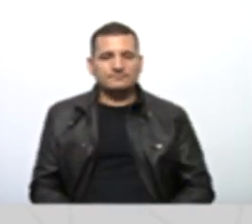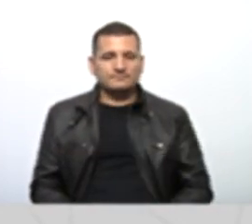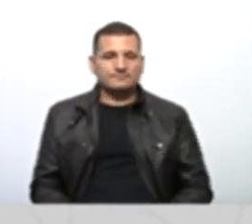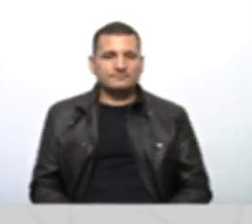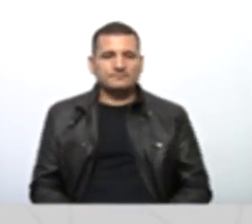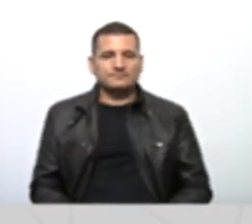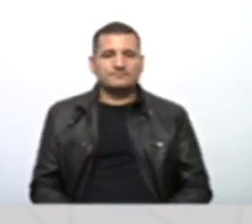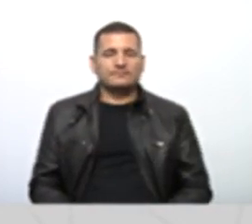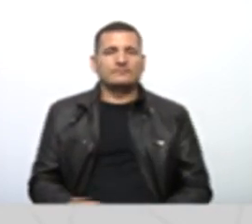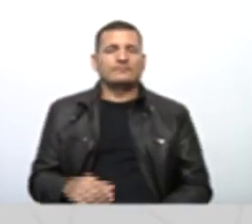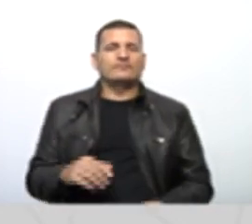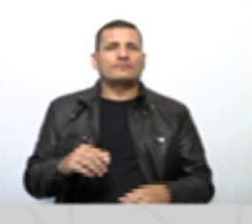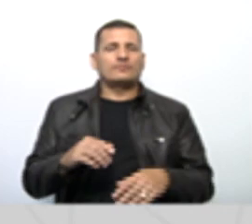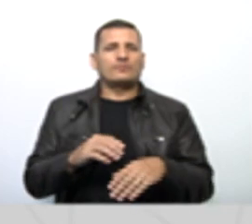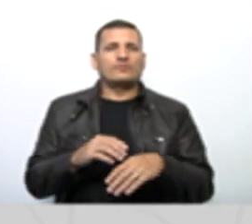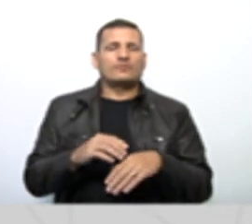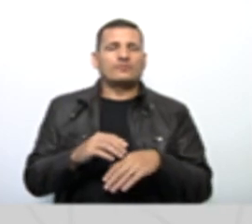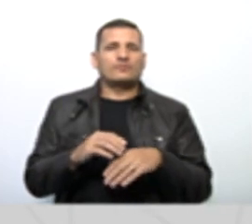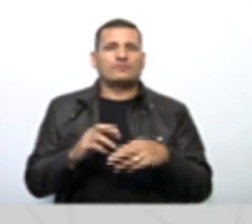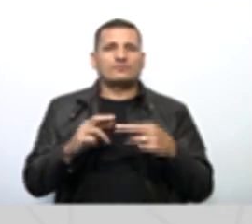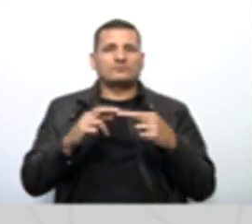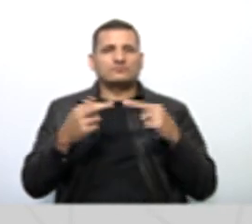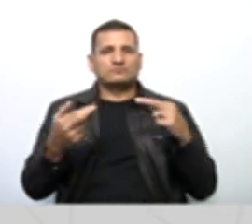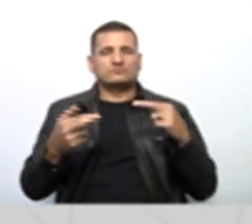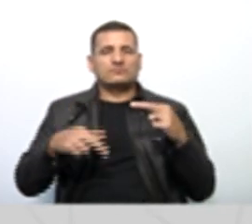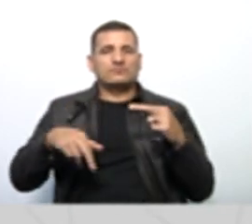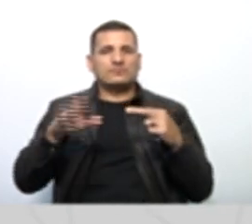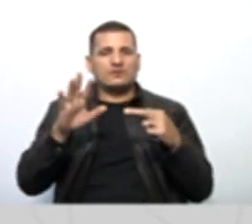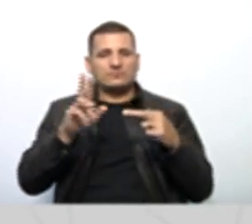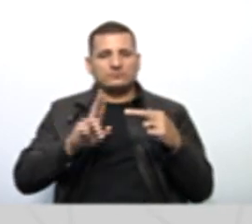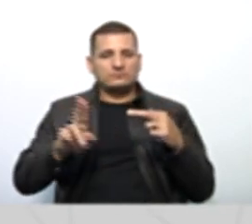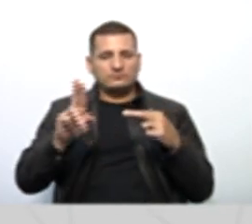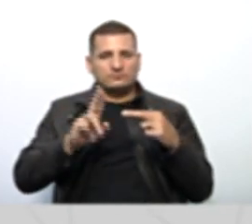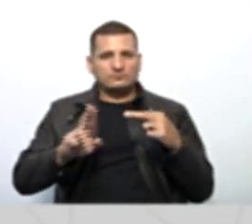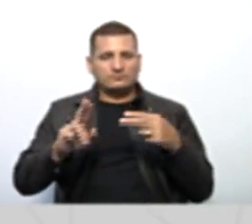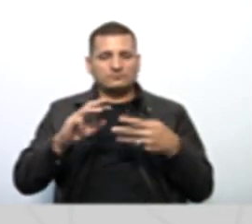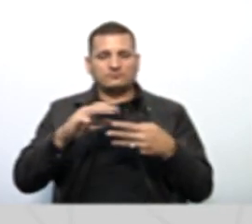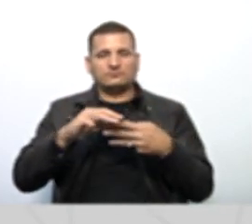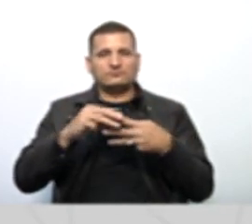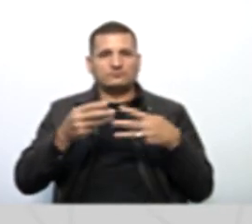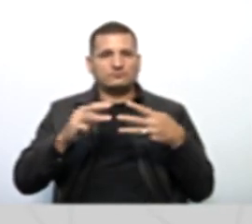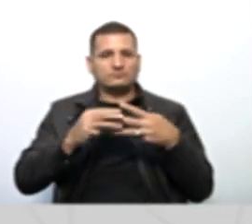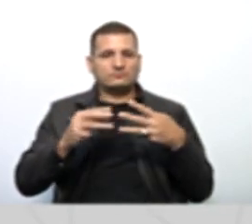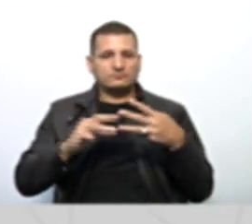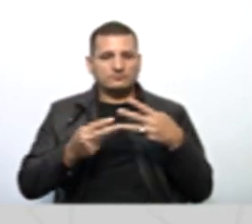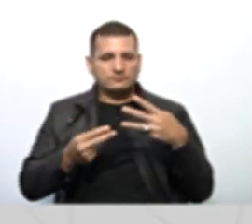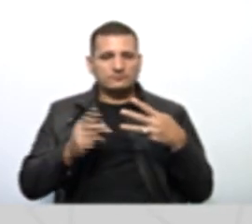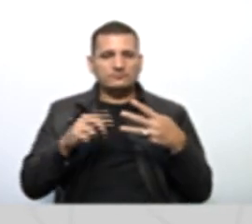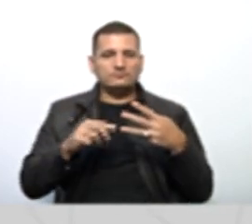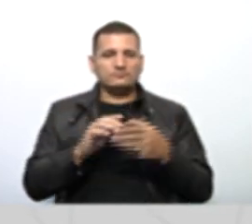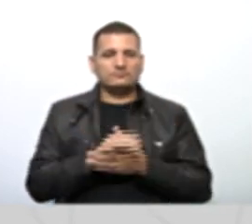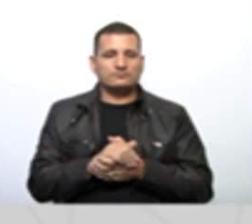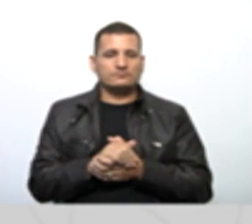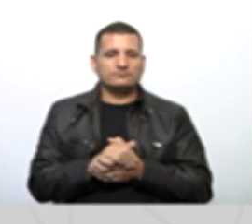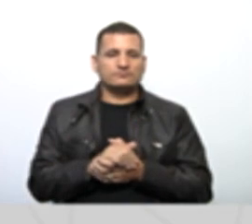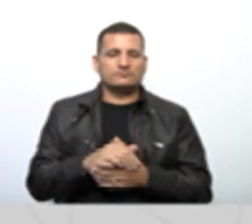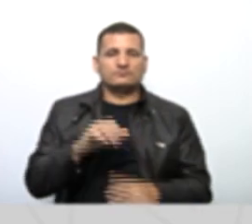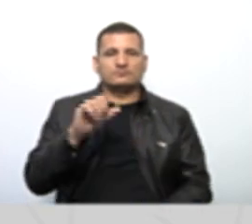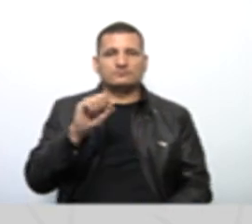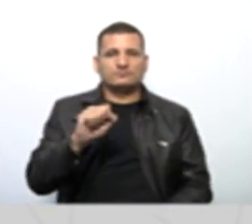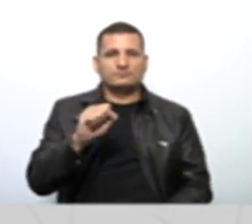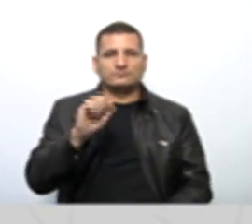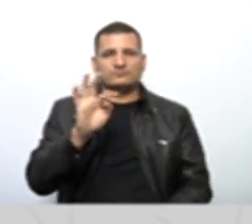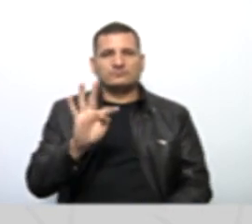cabo mais linda o que o cabo mais utilizado blindado é o cabo stp